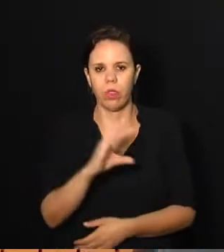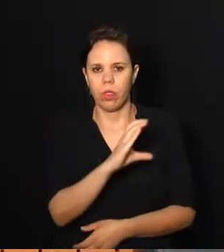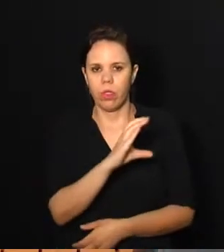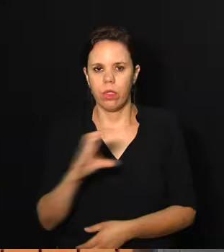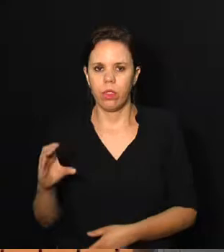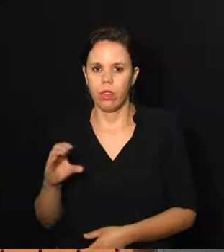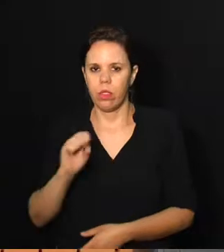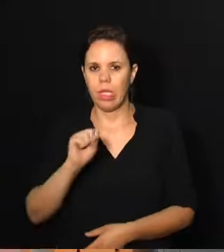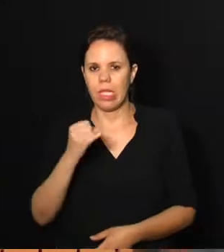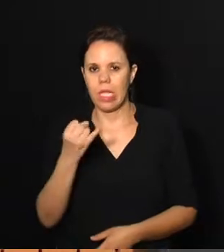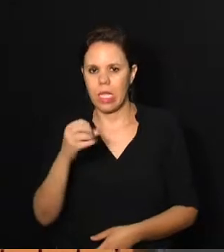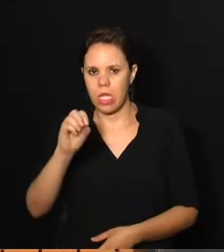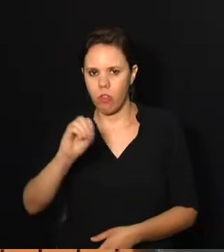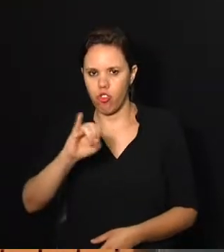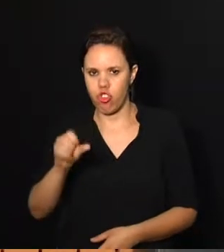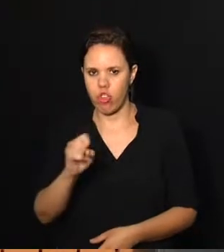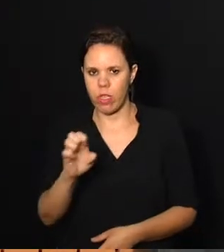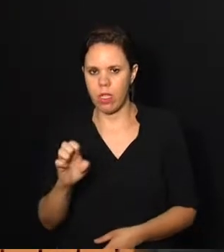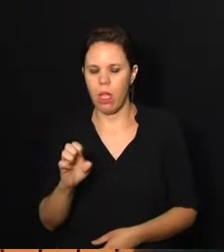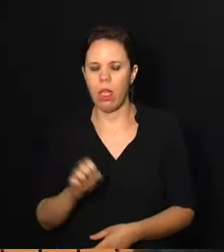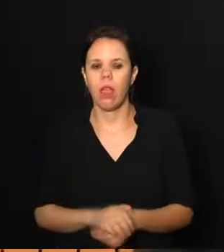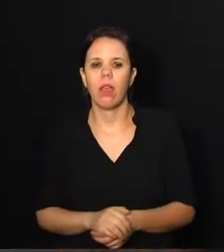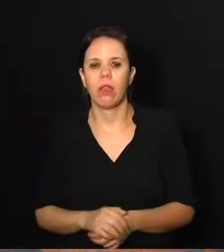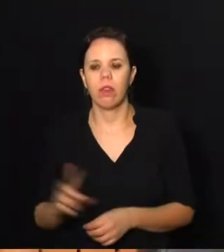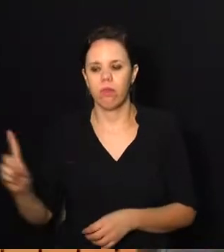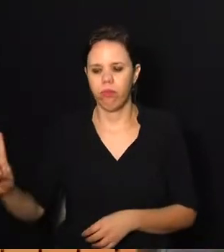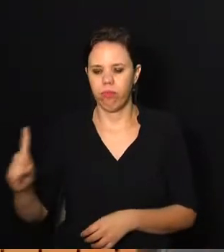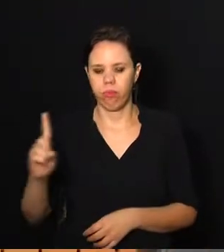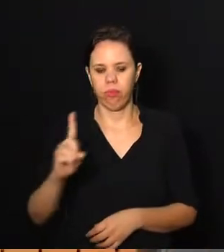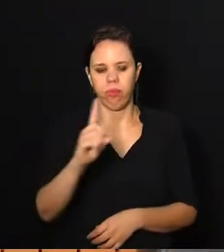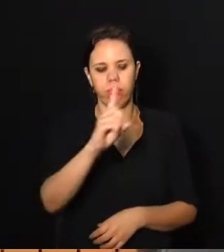Operário. Pode subir por ali.